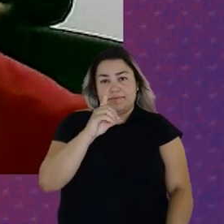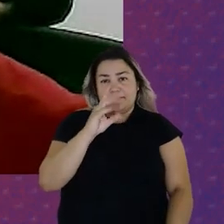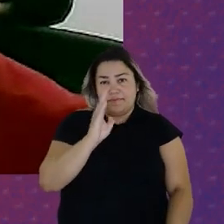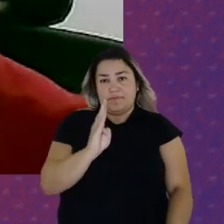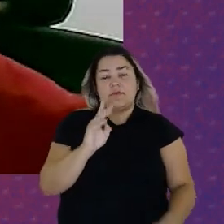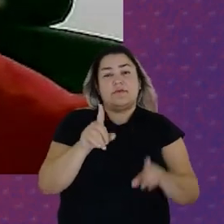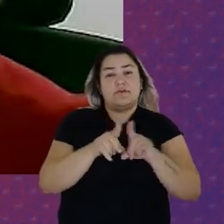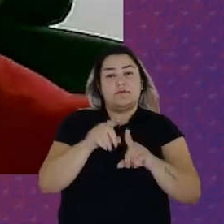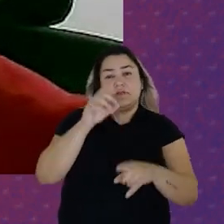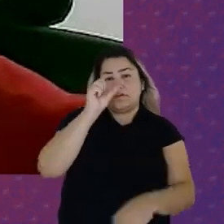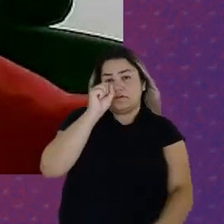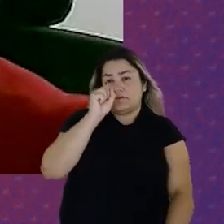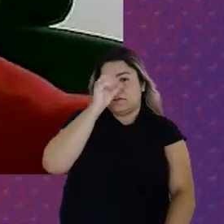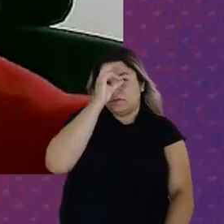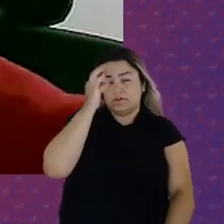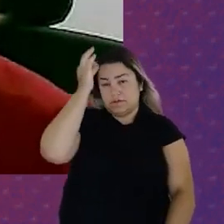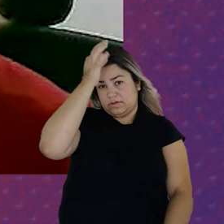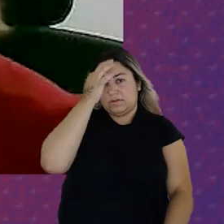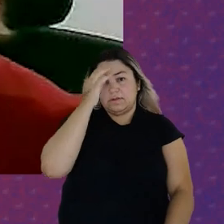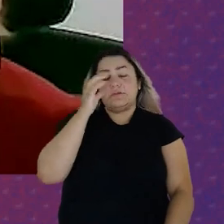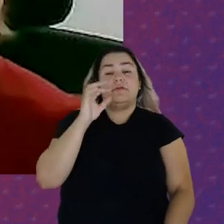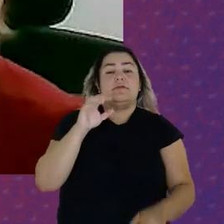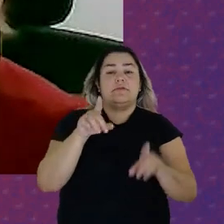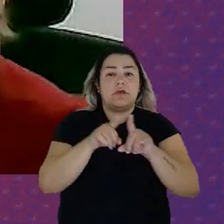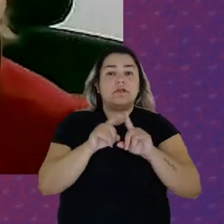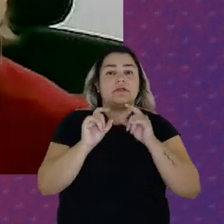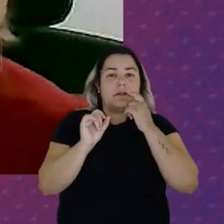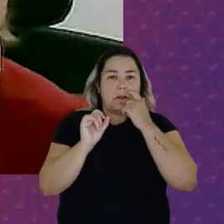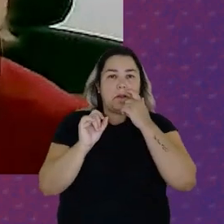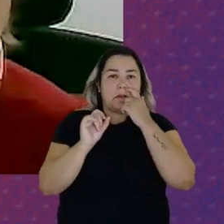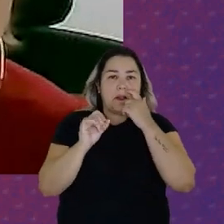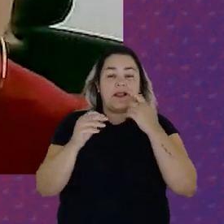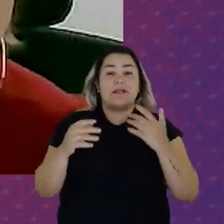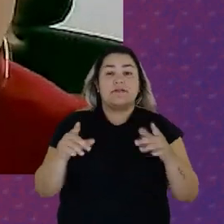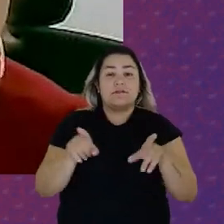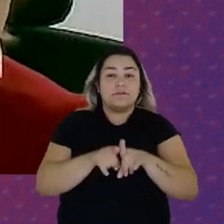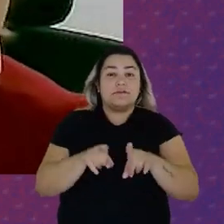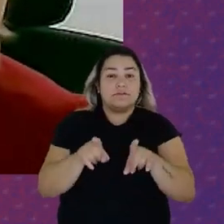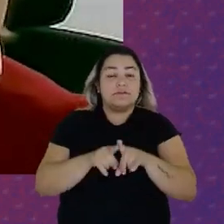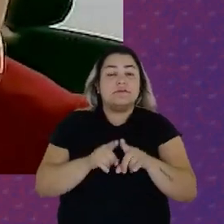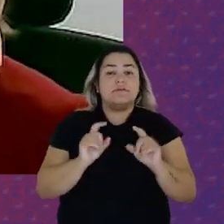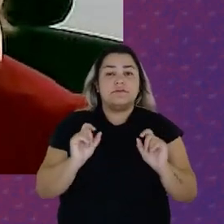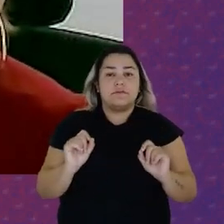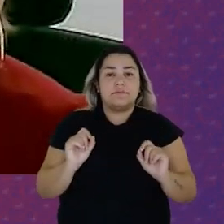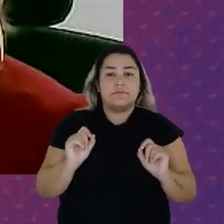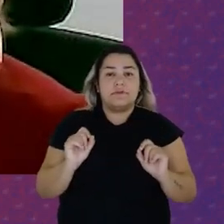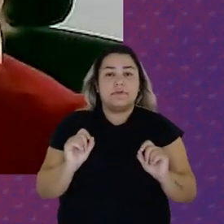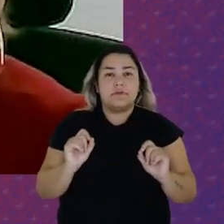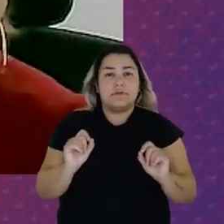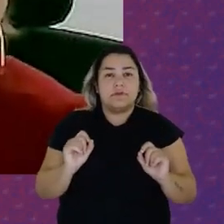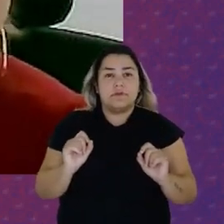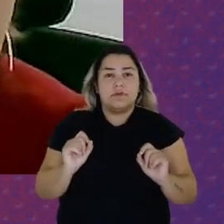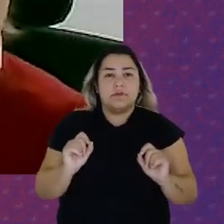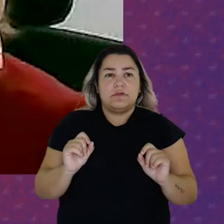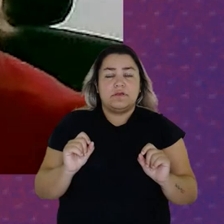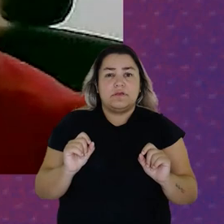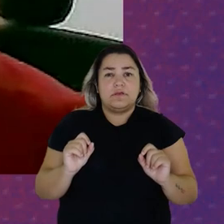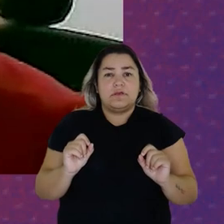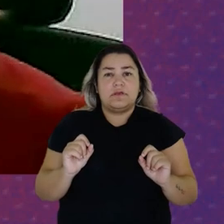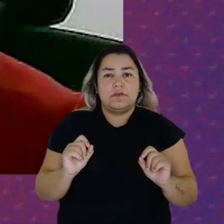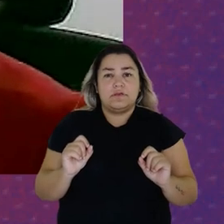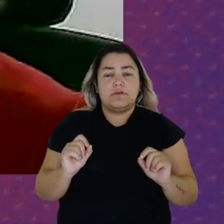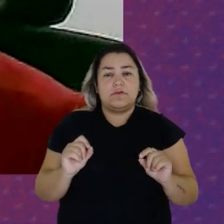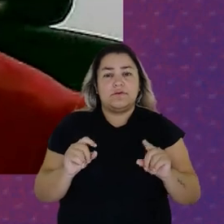Catarina, com o mesmo recado para mim e ameaças, e inclusive